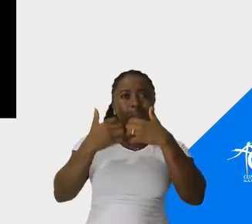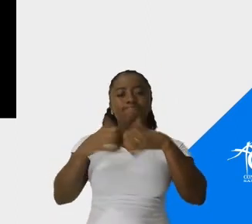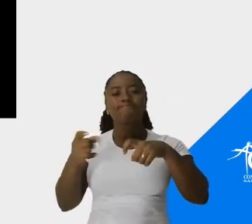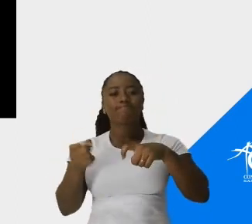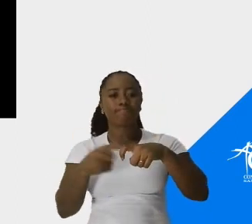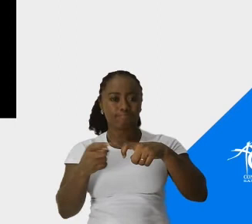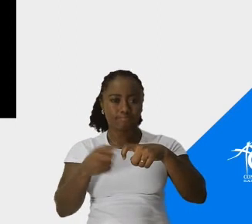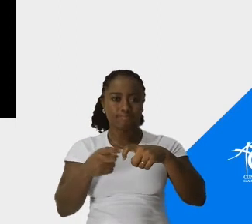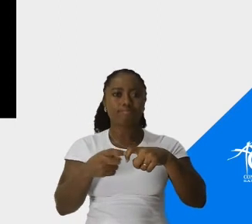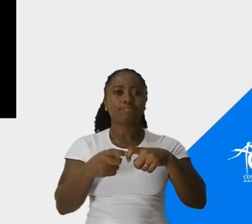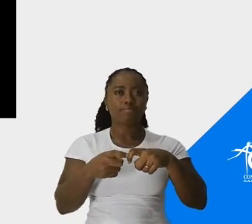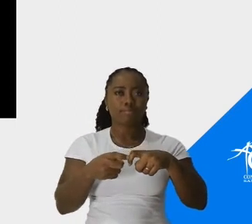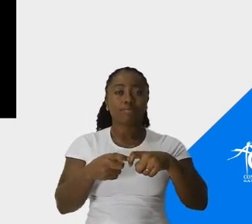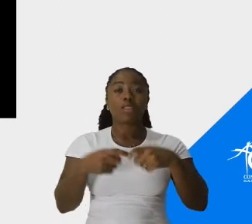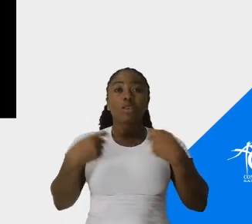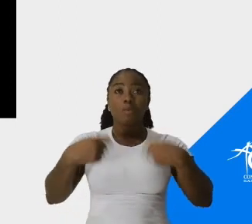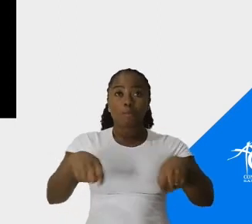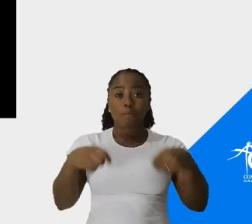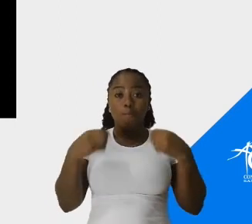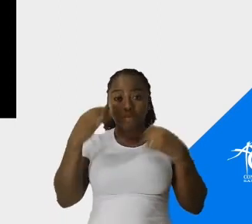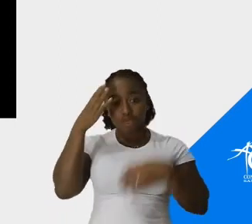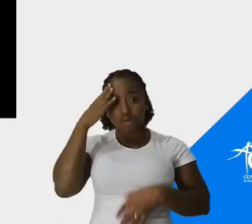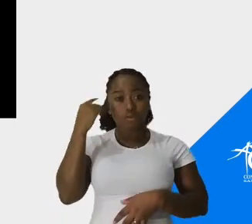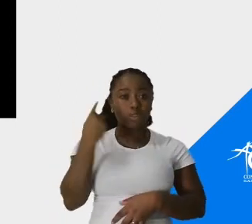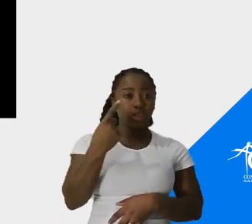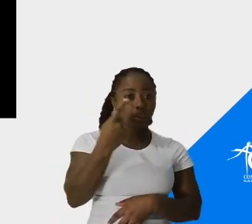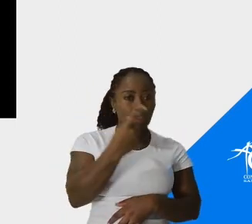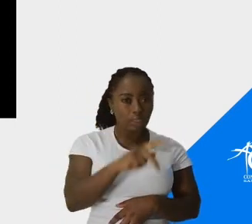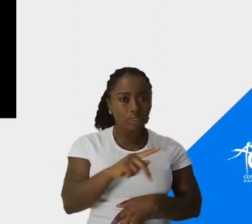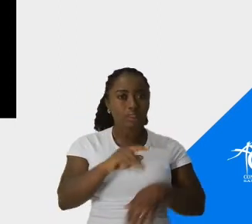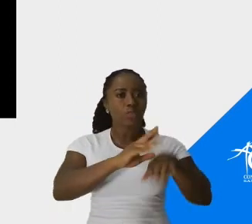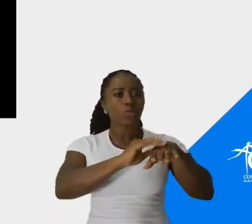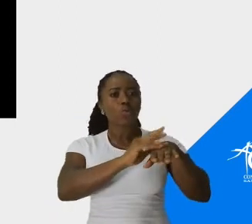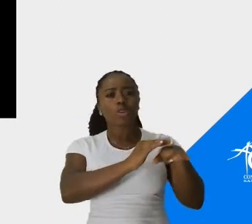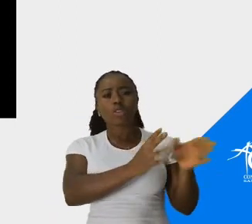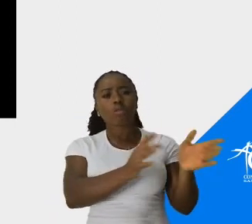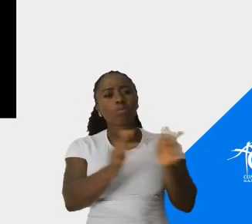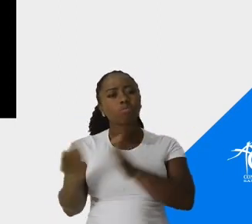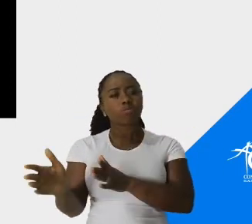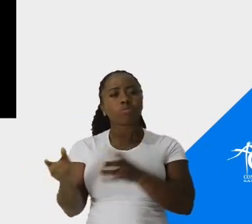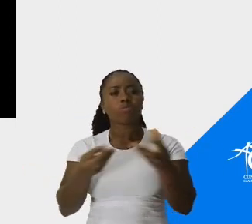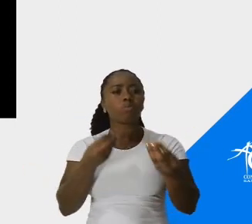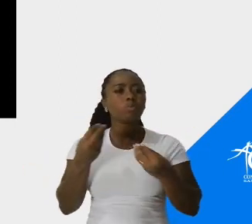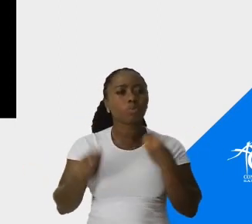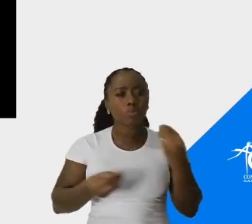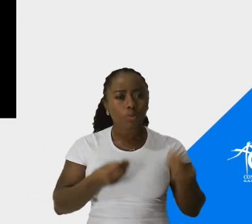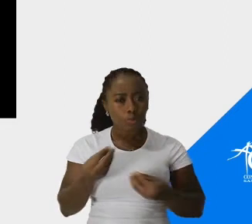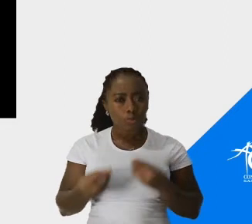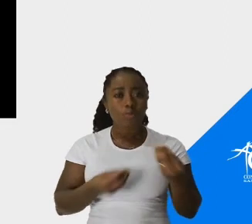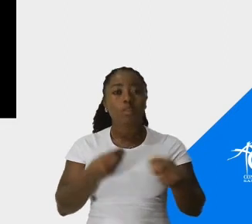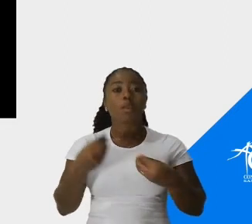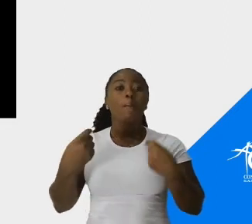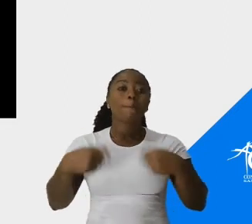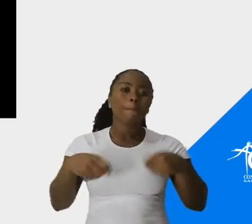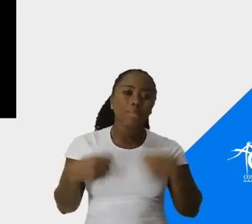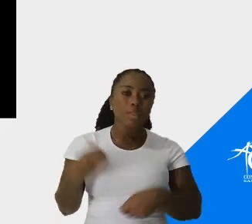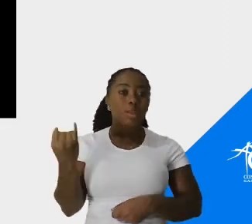e a intensidade dessas crises, né? É importante verificar os exames de neuroimagem,